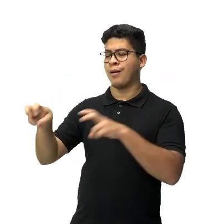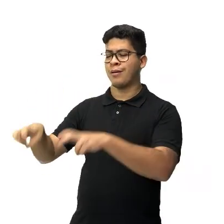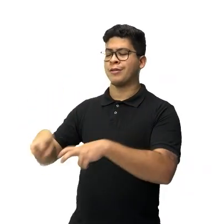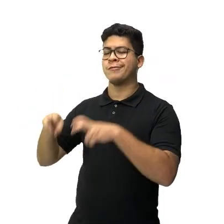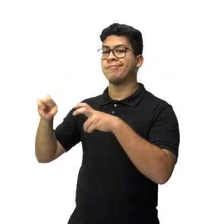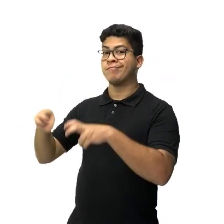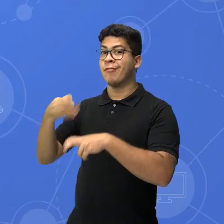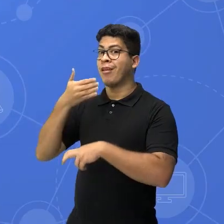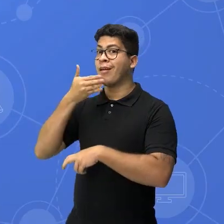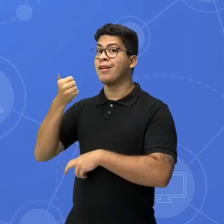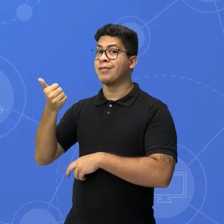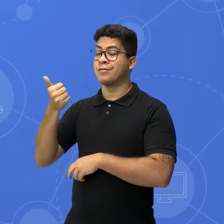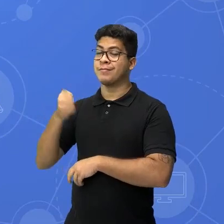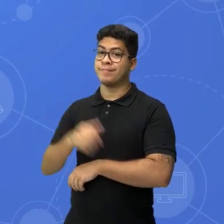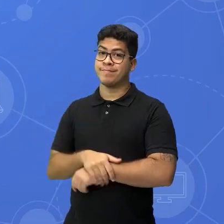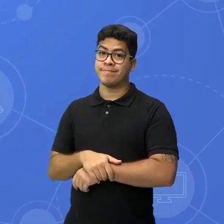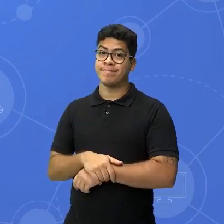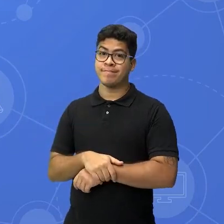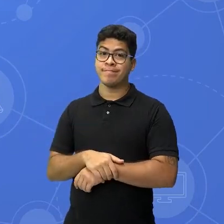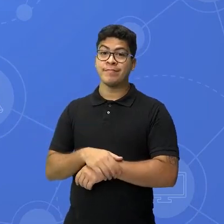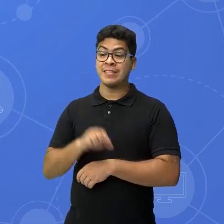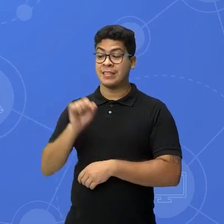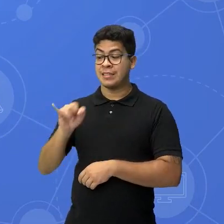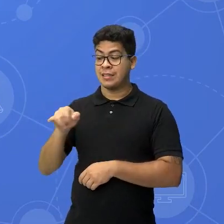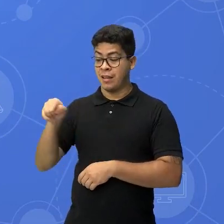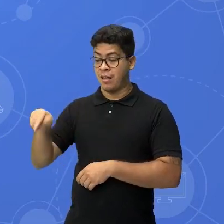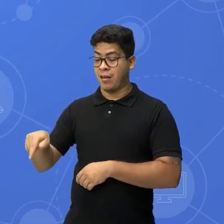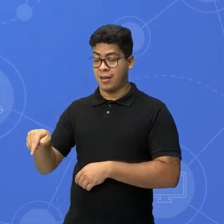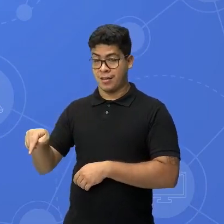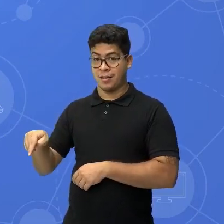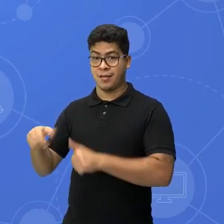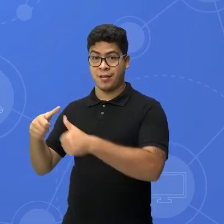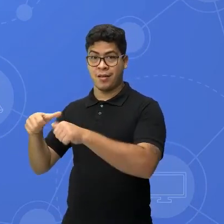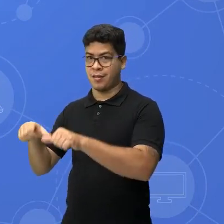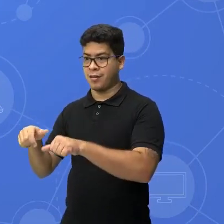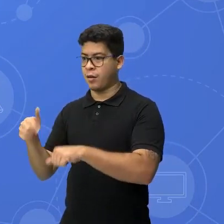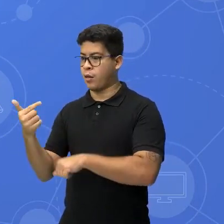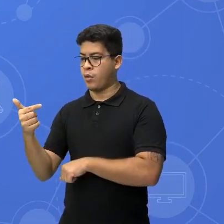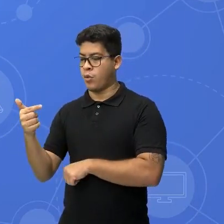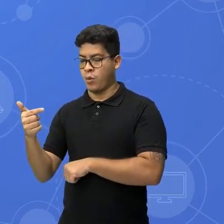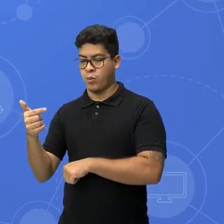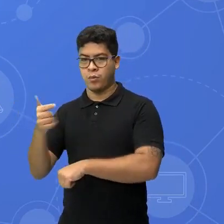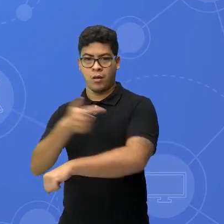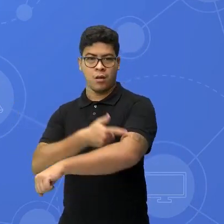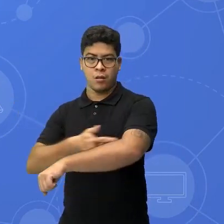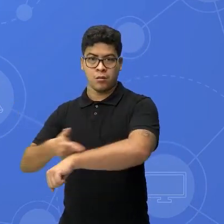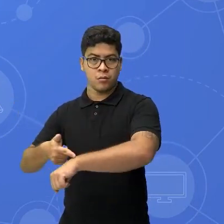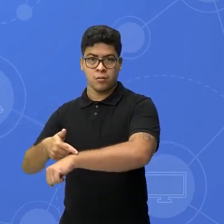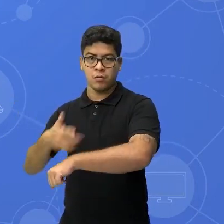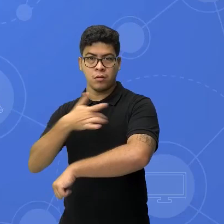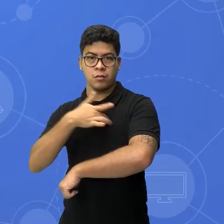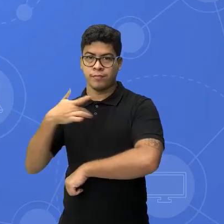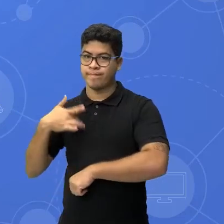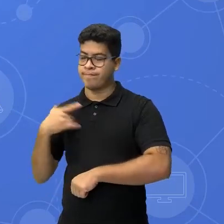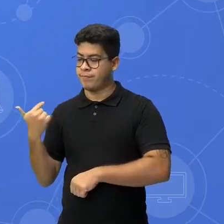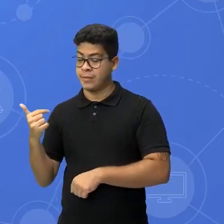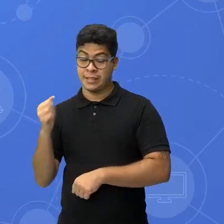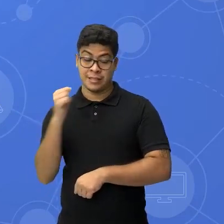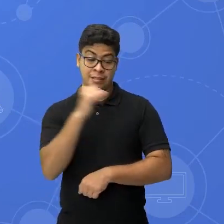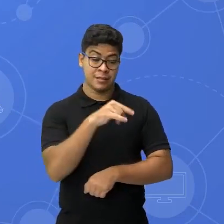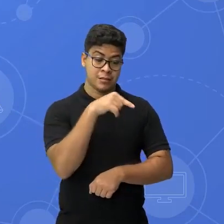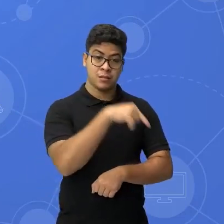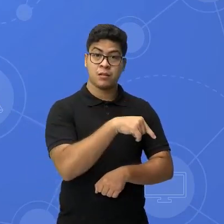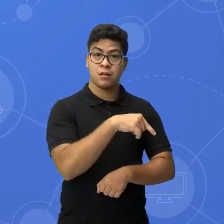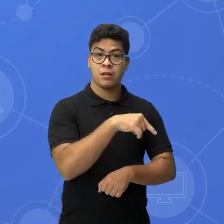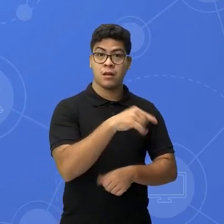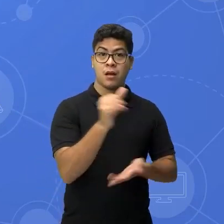Então é o grande dilema. Se ele fica no campo, na zona rural, não tem acesso à educação nem à saúde. Se vai para a